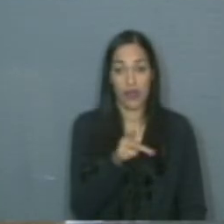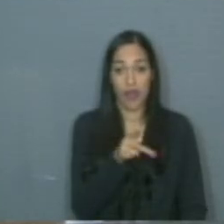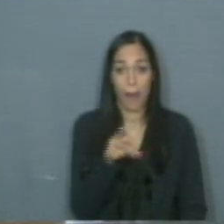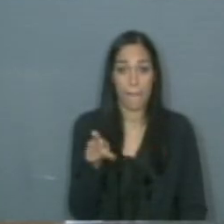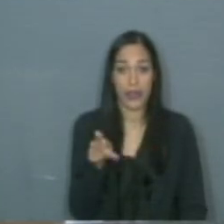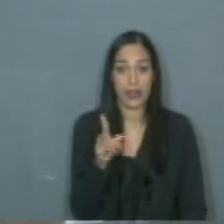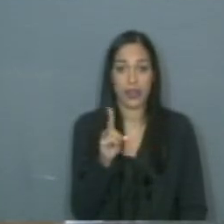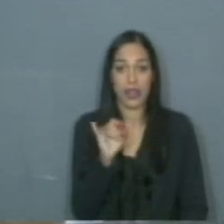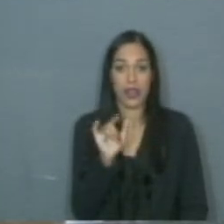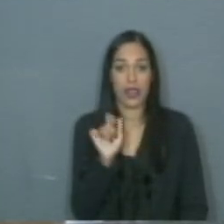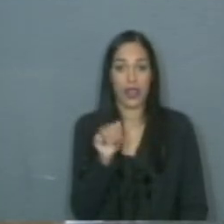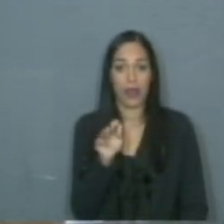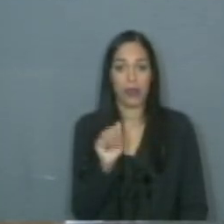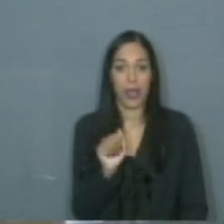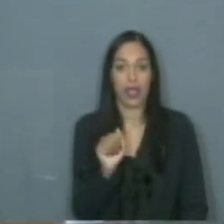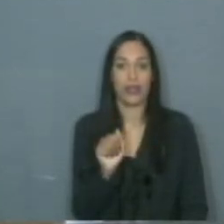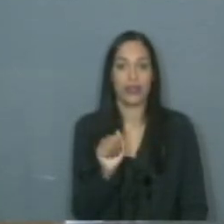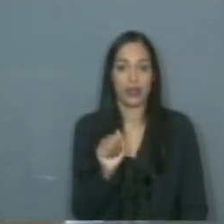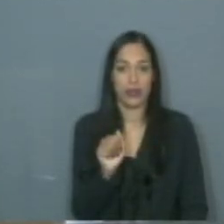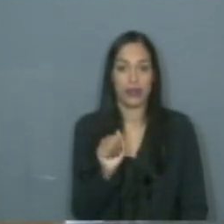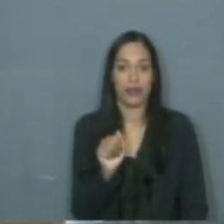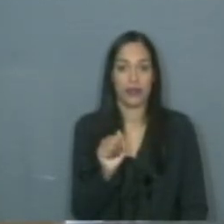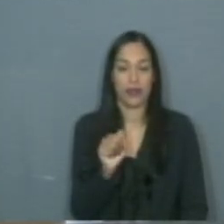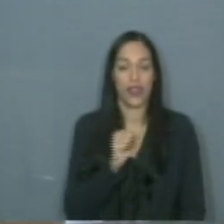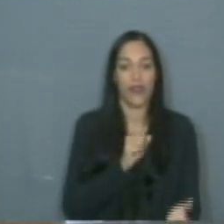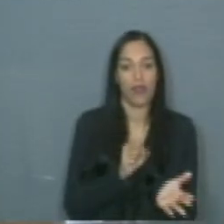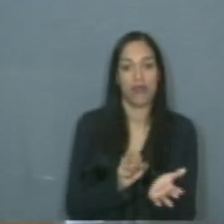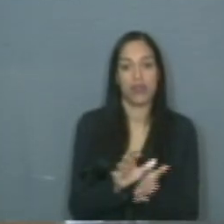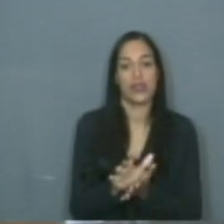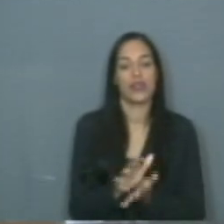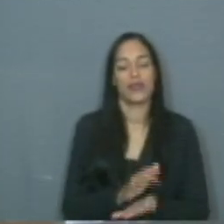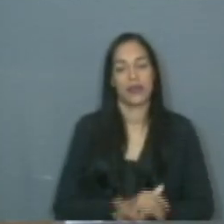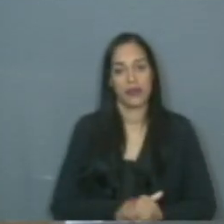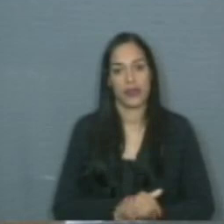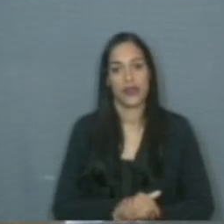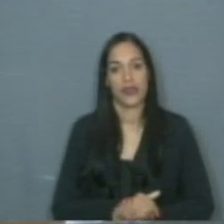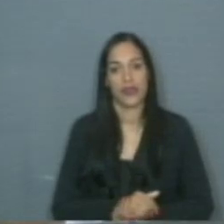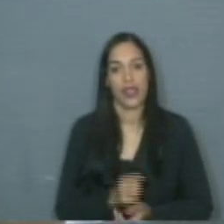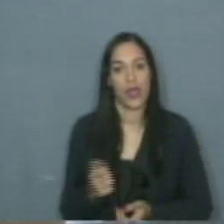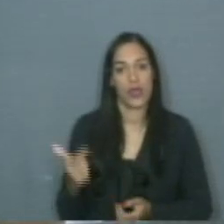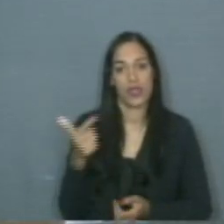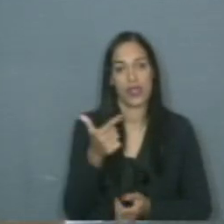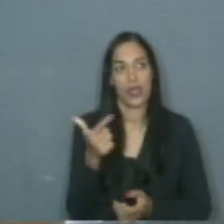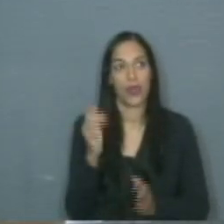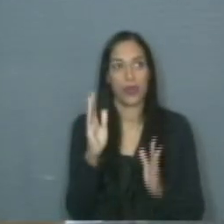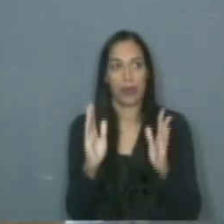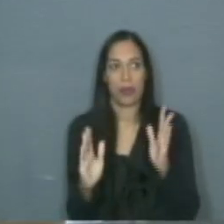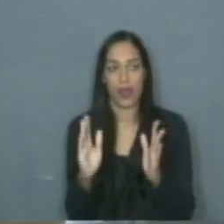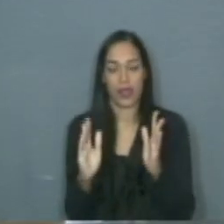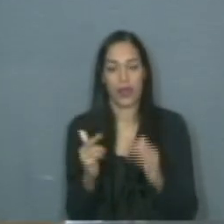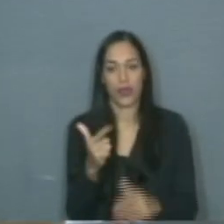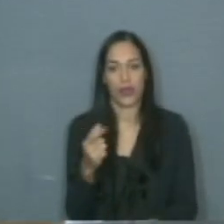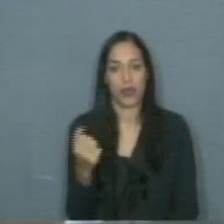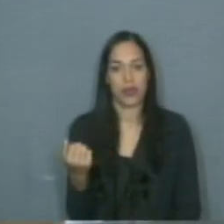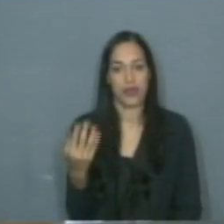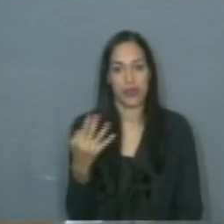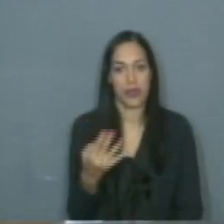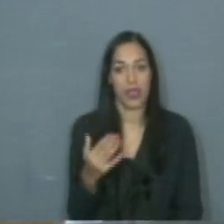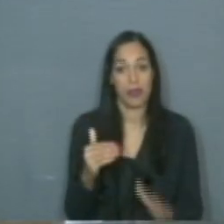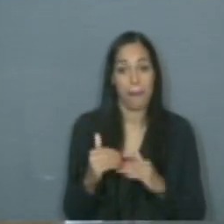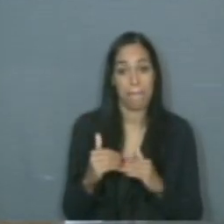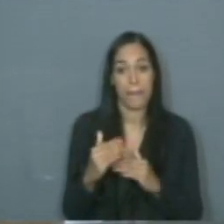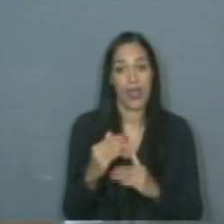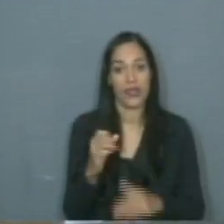Dilma. Mas, vamos lá. Segundo quadrimestre de 2024, mais de